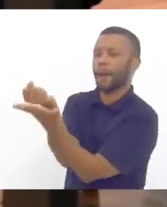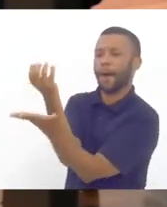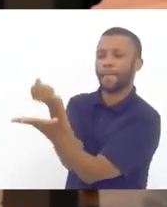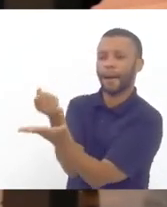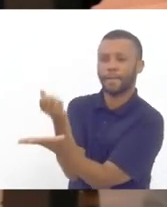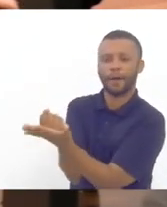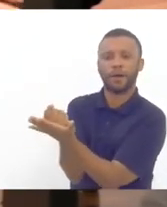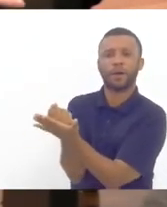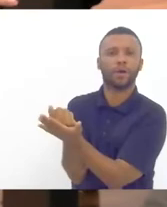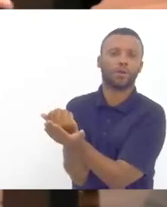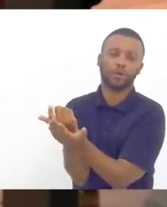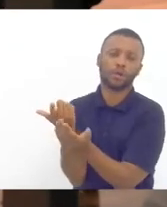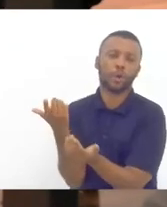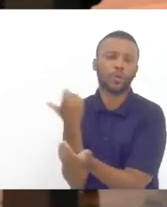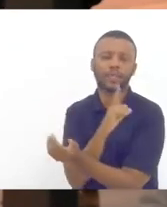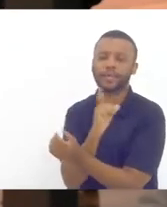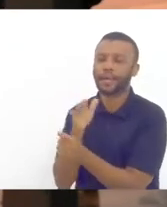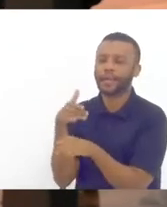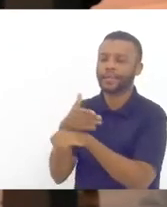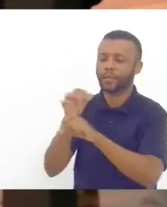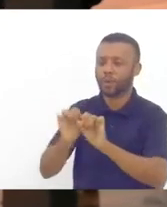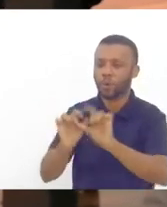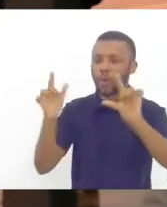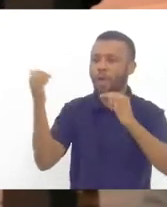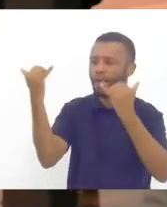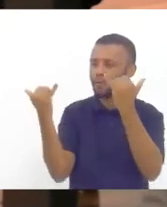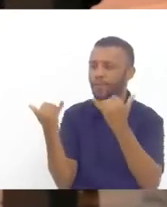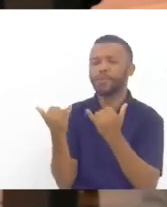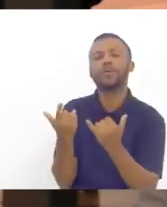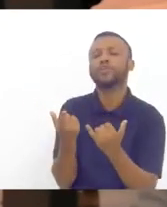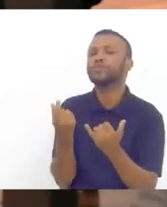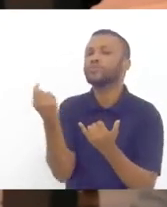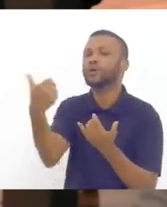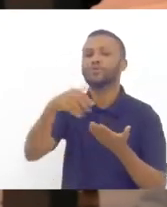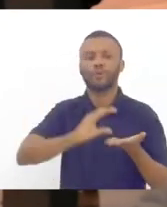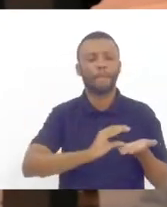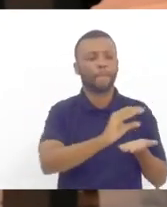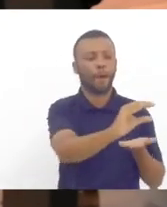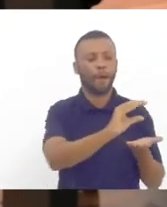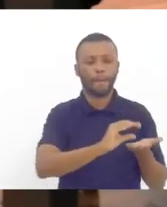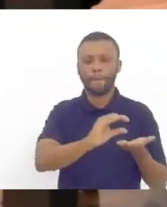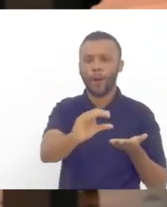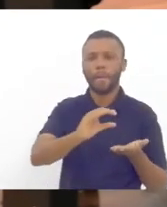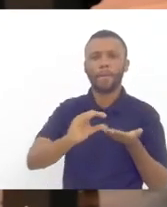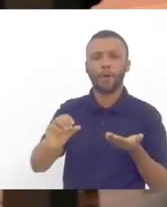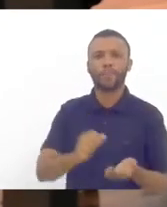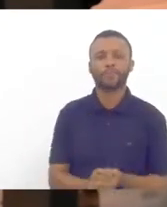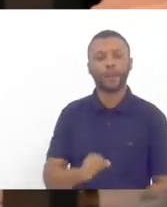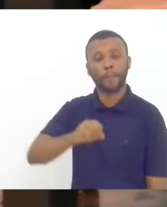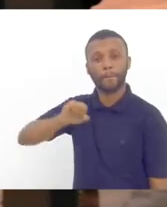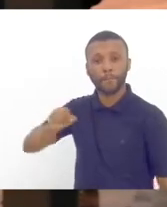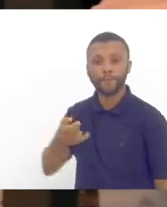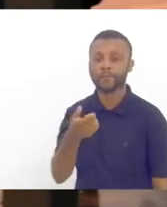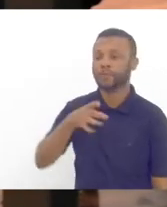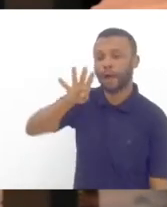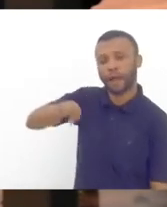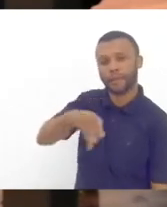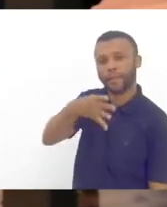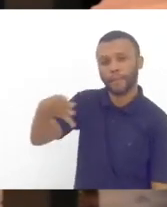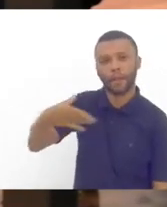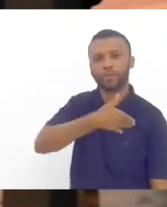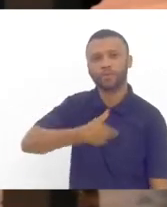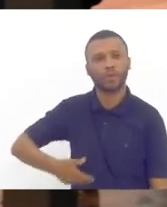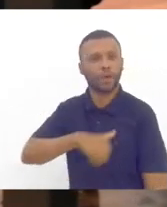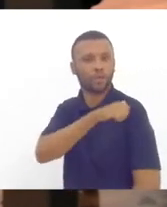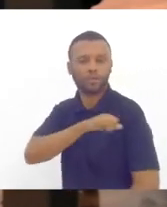dados históricos de quanto que foi repassado para cada município. Então, usando a tabela que o Estado do Rio de Janeiro calculou